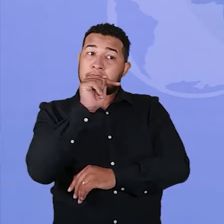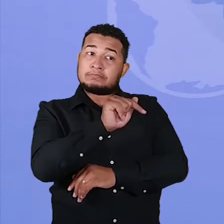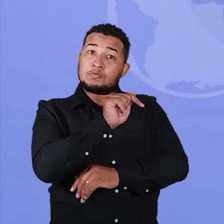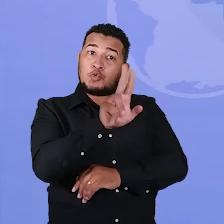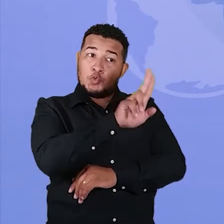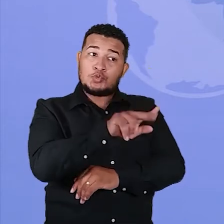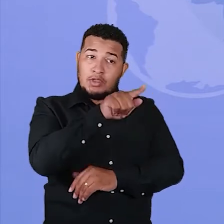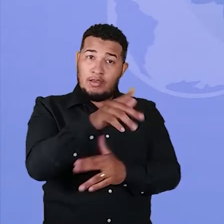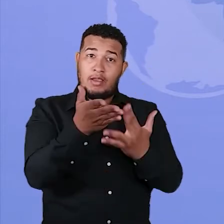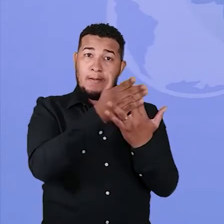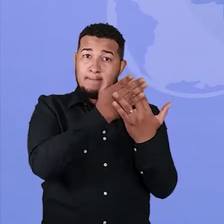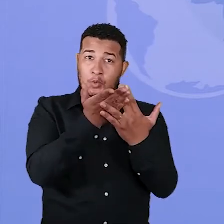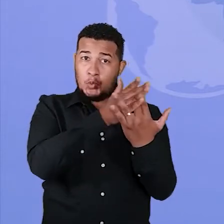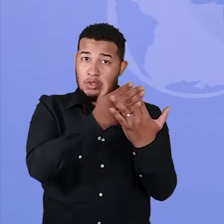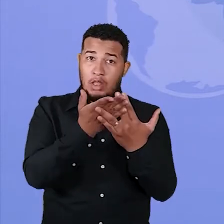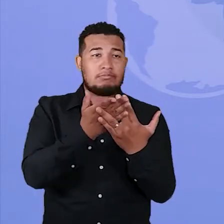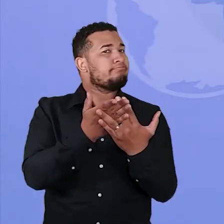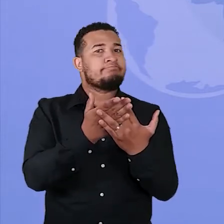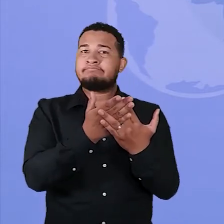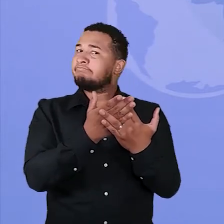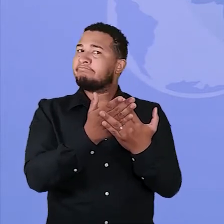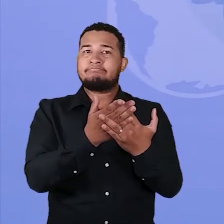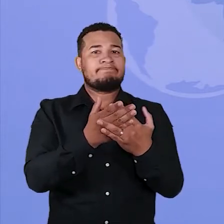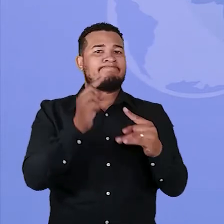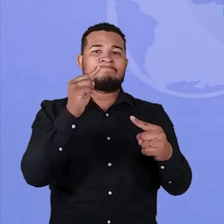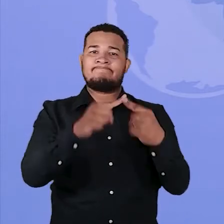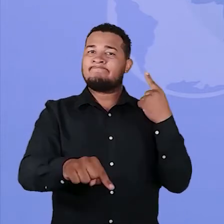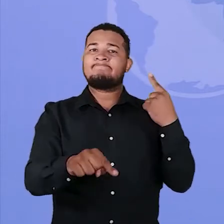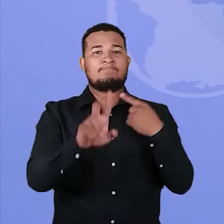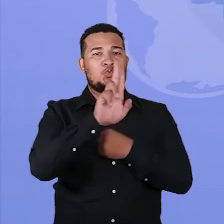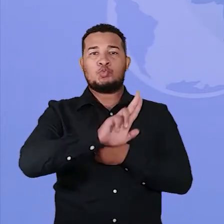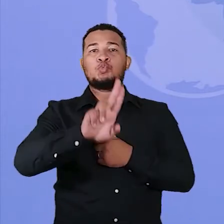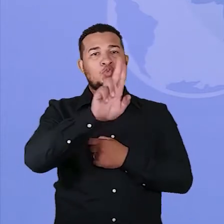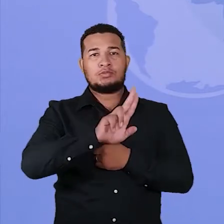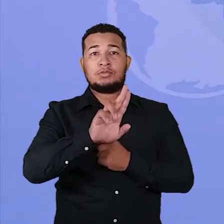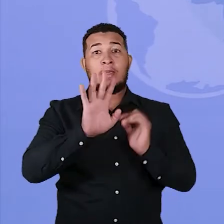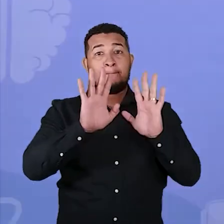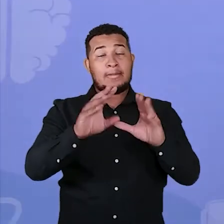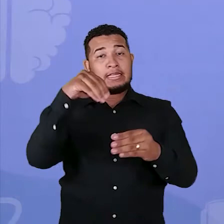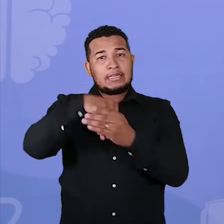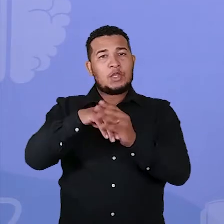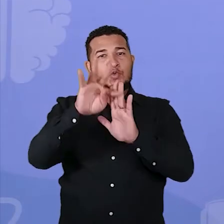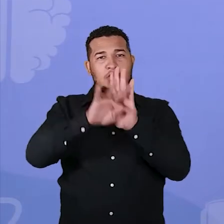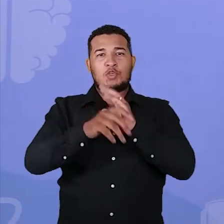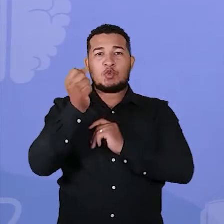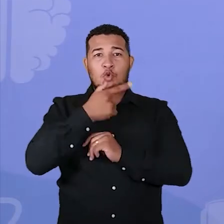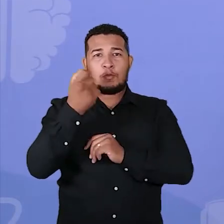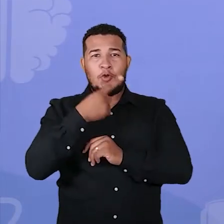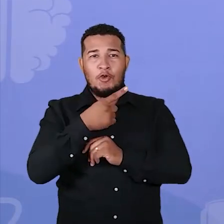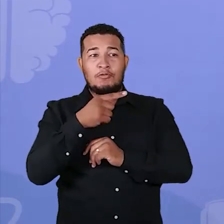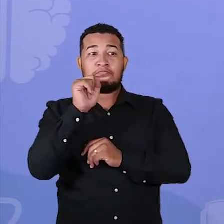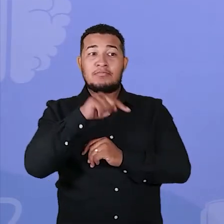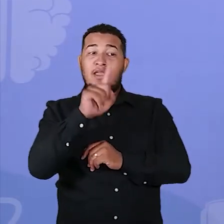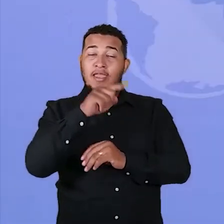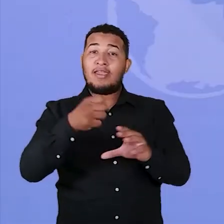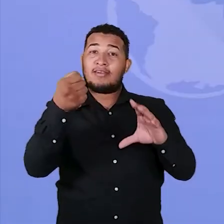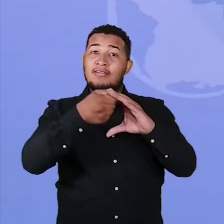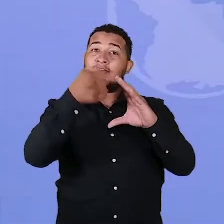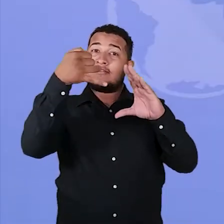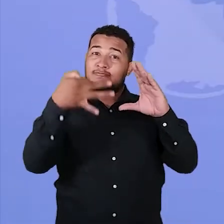texto, ambiguidade é inadequado de se usar. No texto de humor, a ambiguidade é